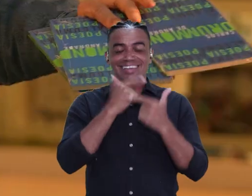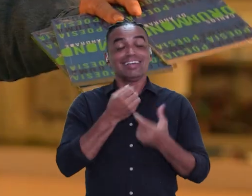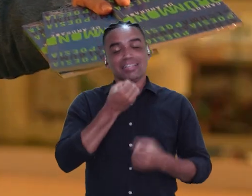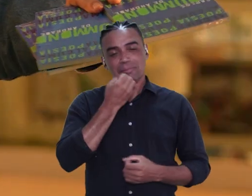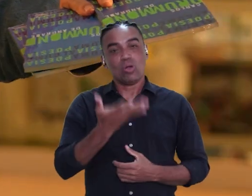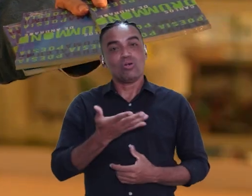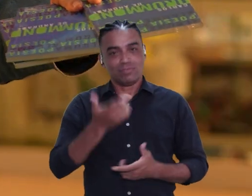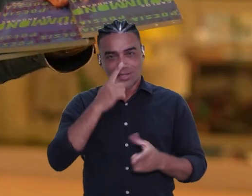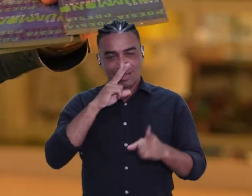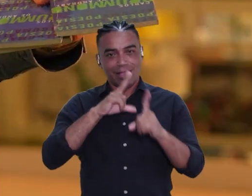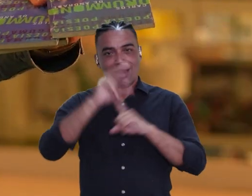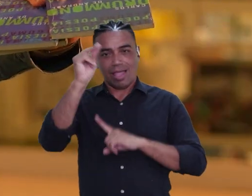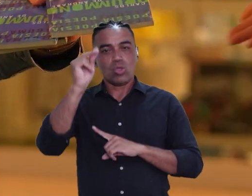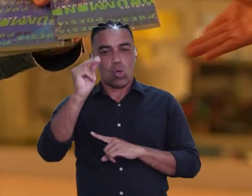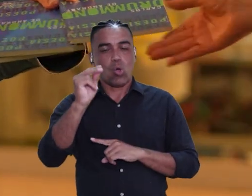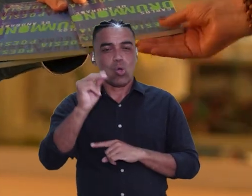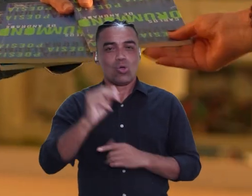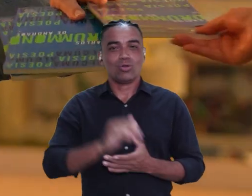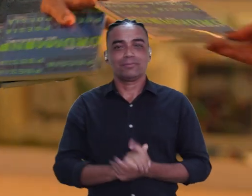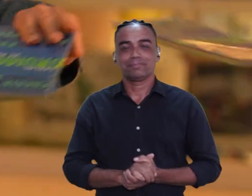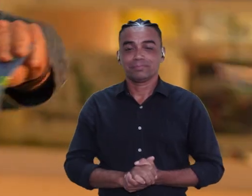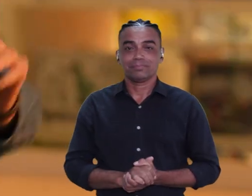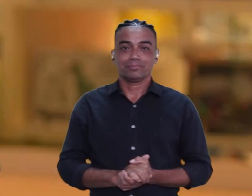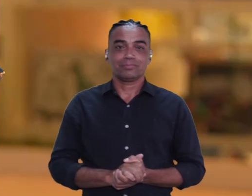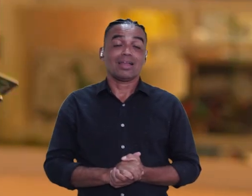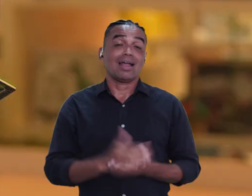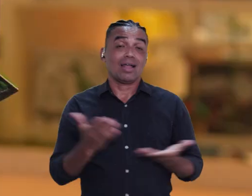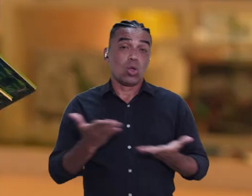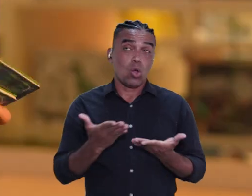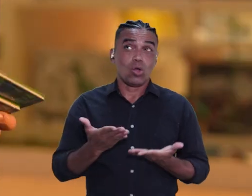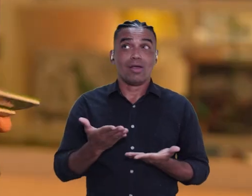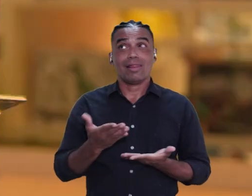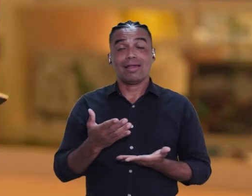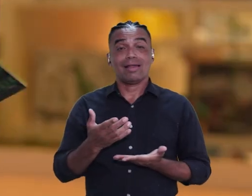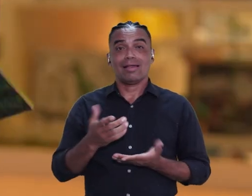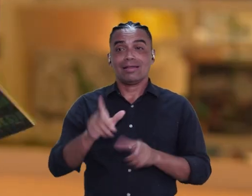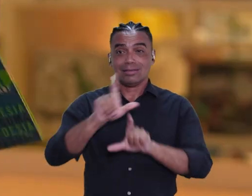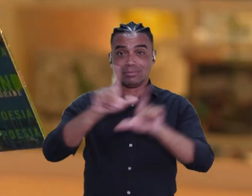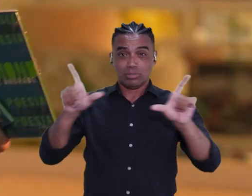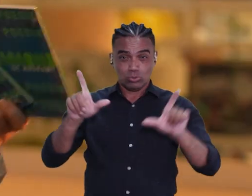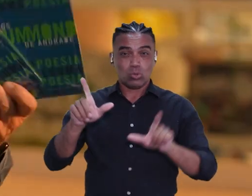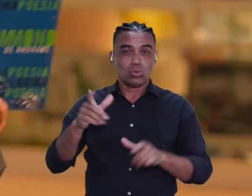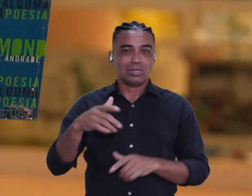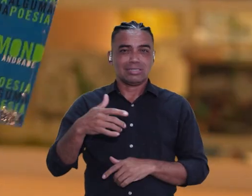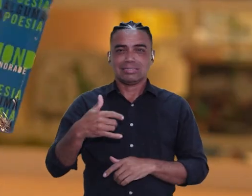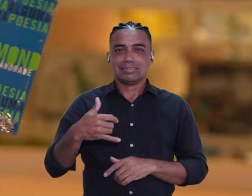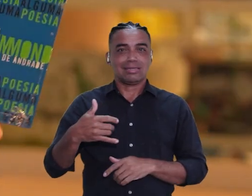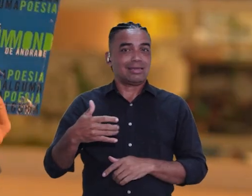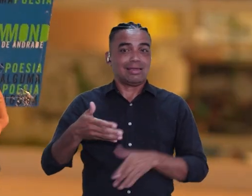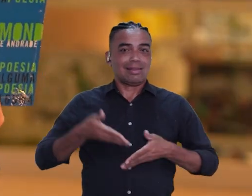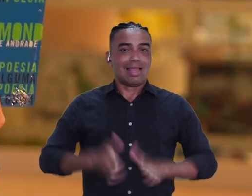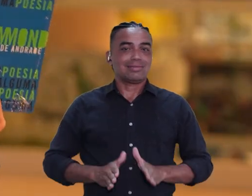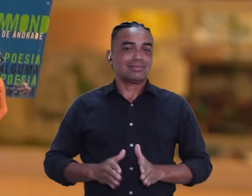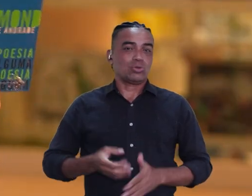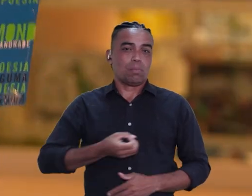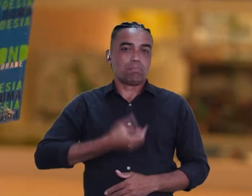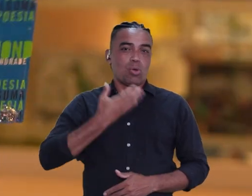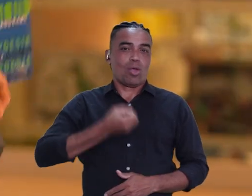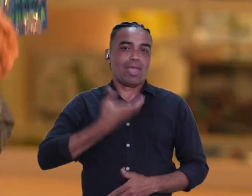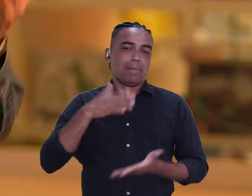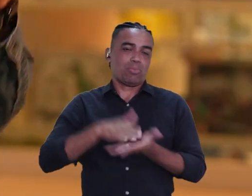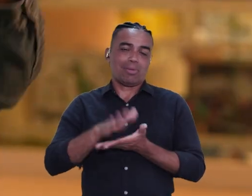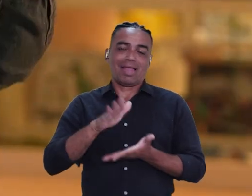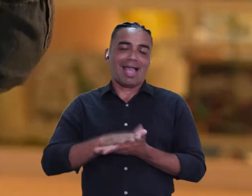Tá bem, ganhou. Agora, eu tenho a impressão que aqui não tem ninguém que tenha nascido quando o poema foi escrito,